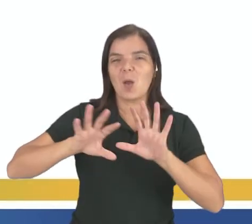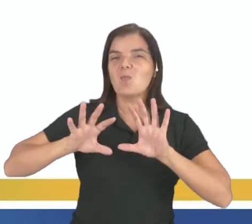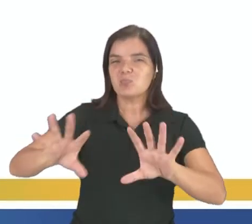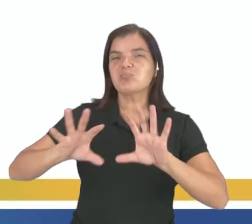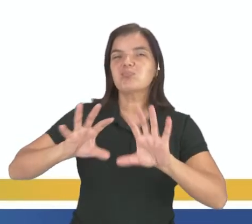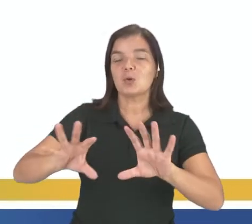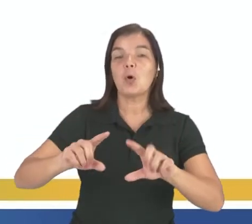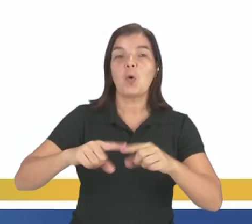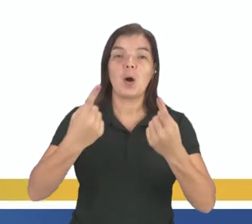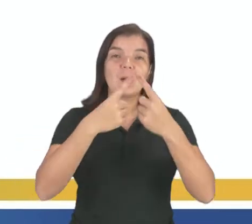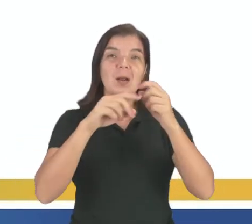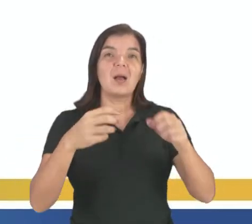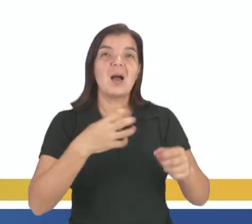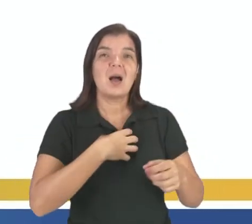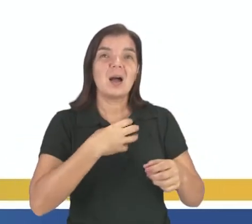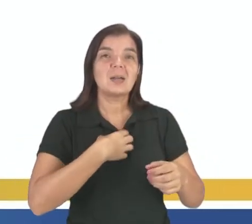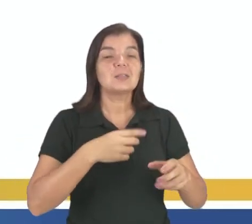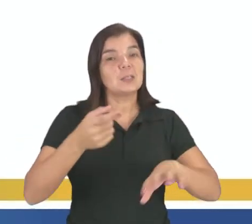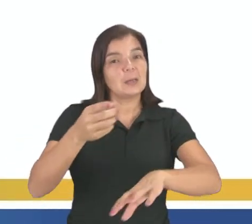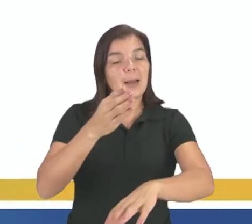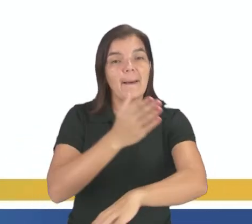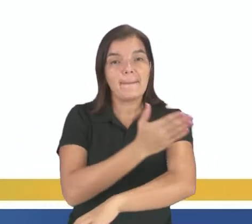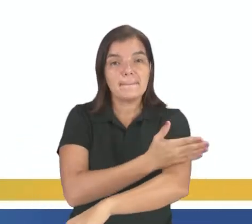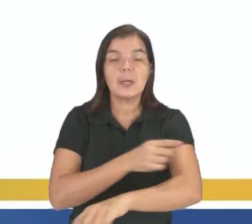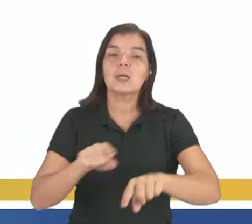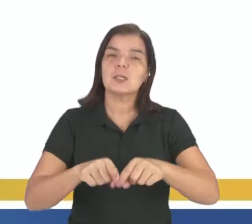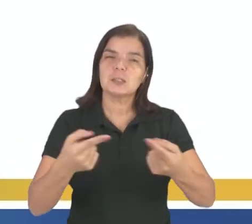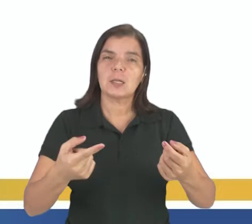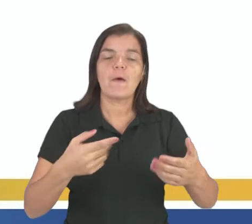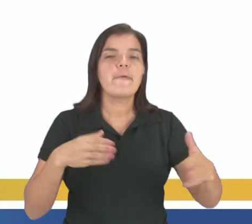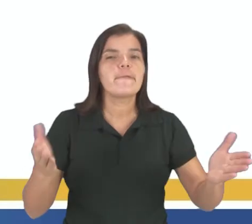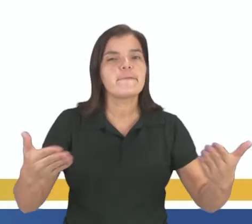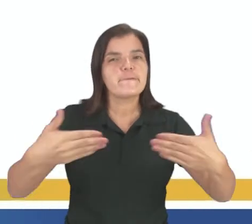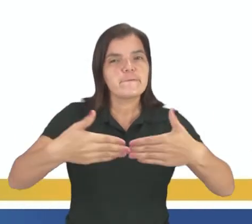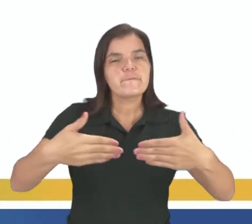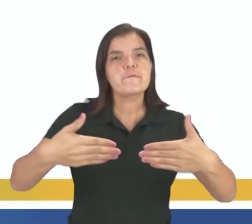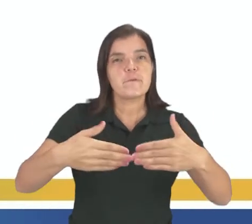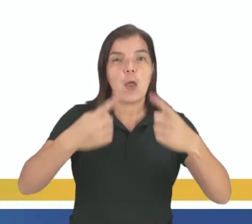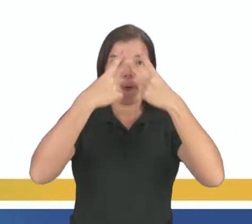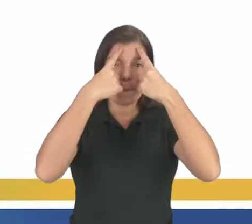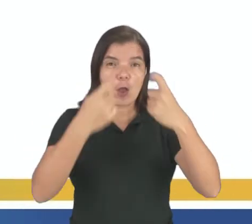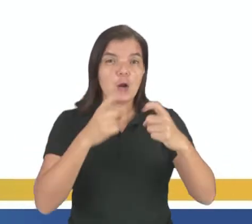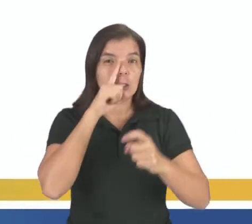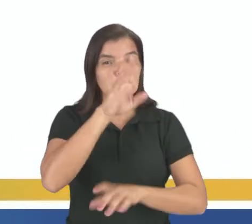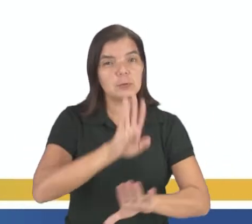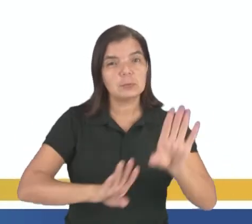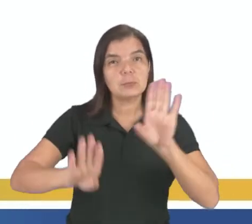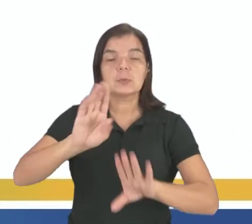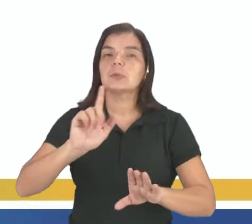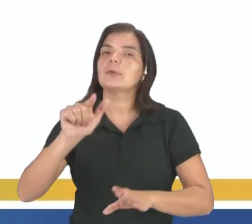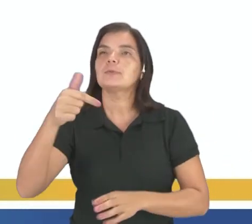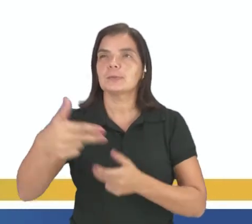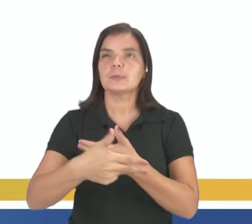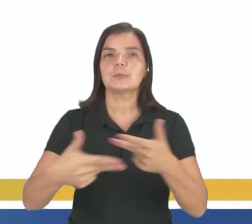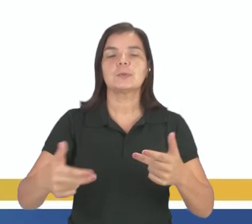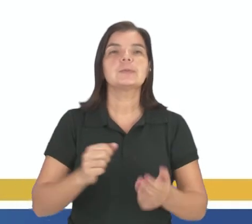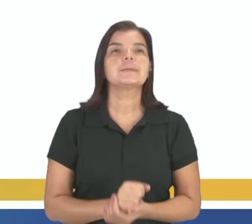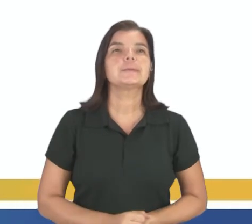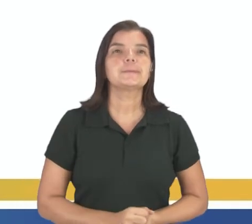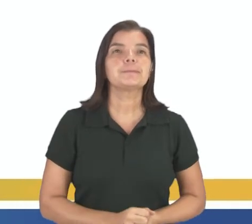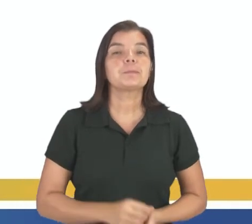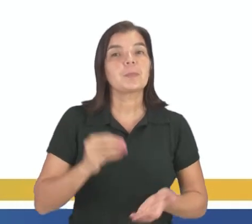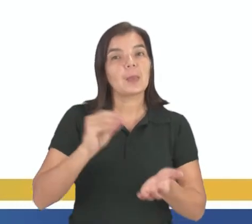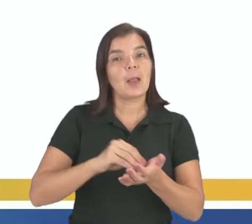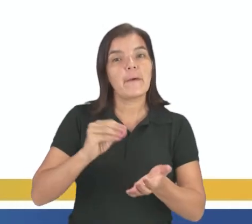derrubado tentar fazer usando as pernas trinca o adversário de maneira violenta e Perigosa dentre outras vamos